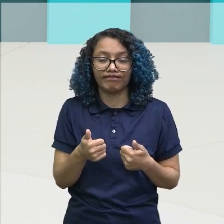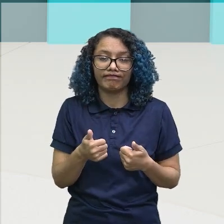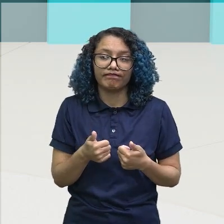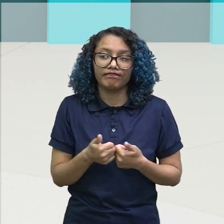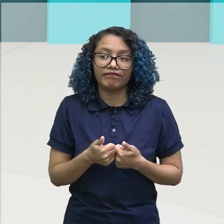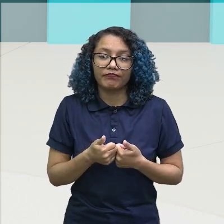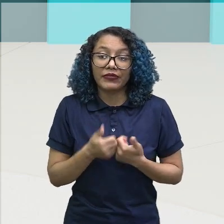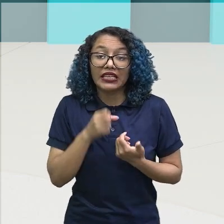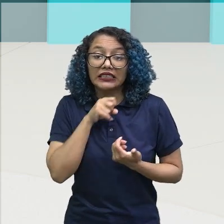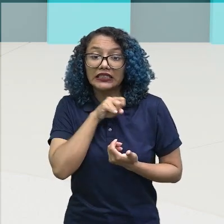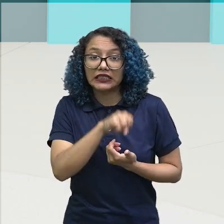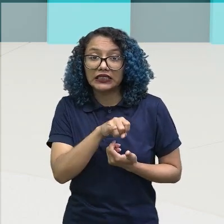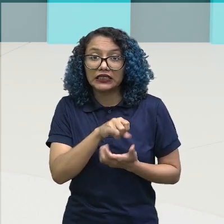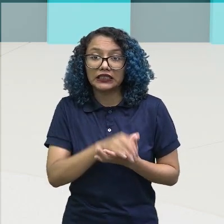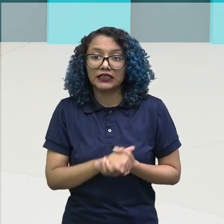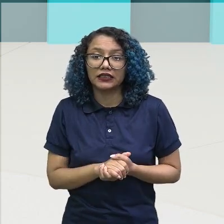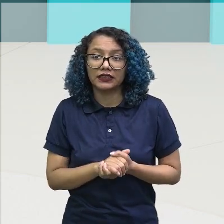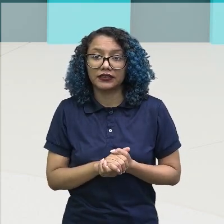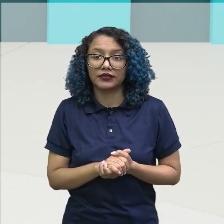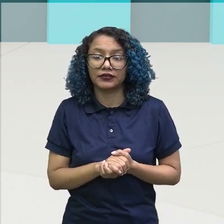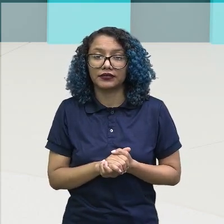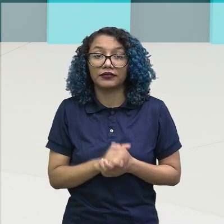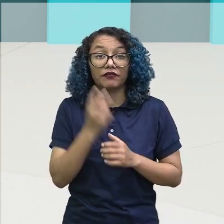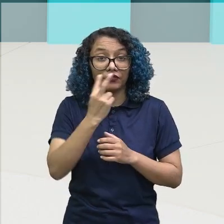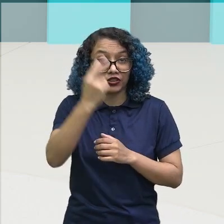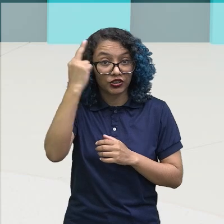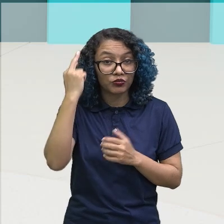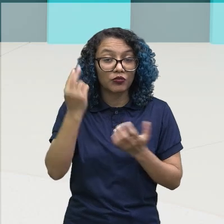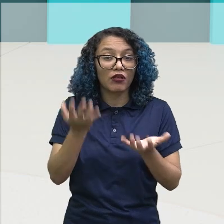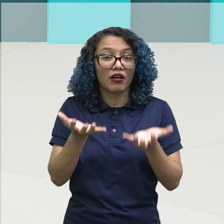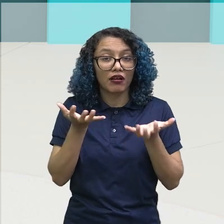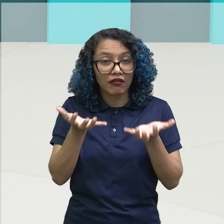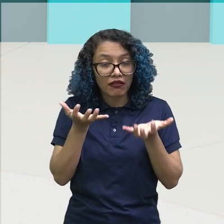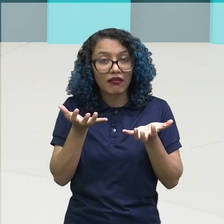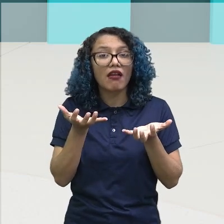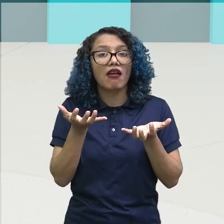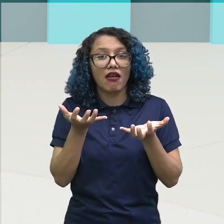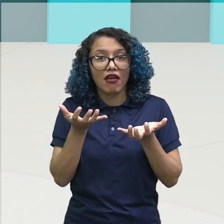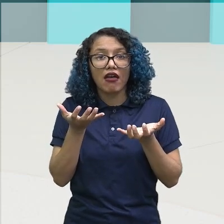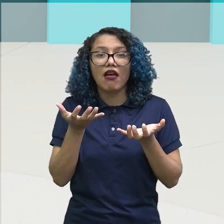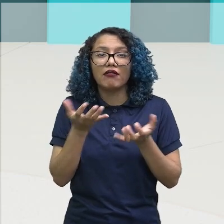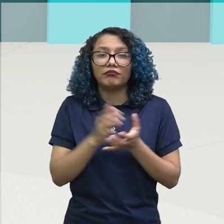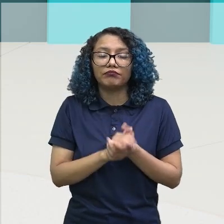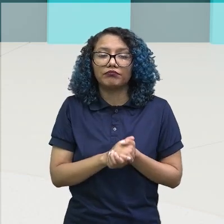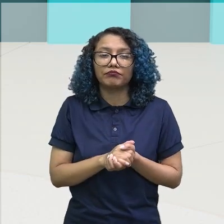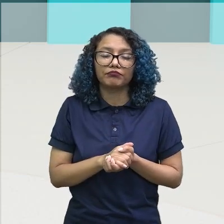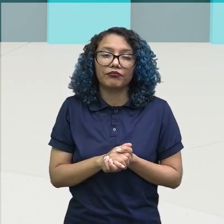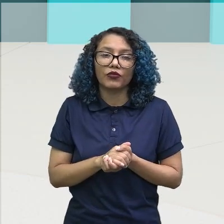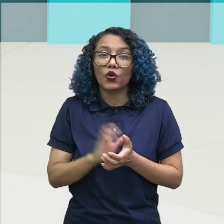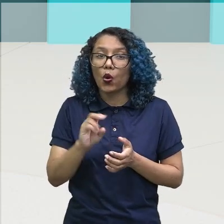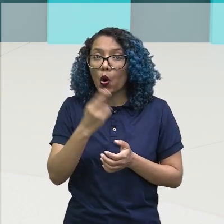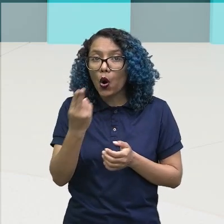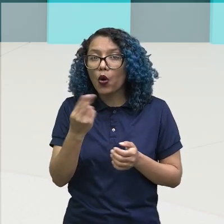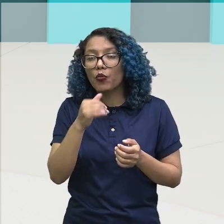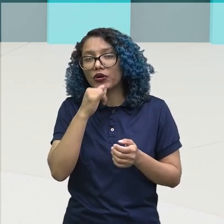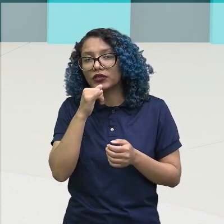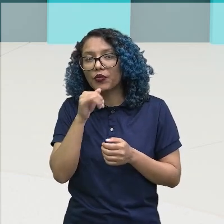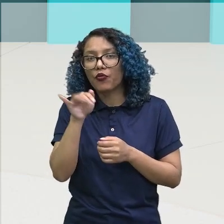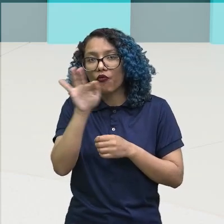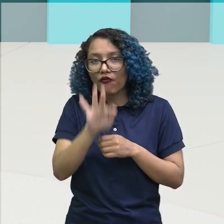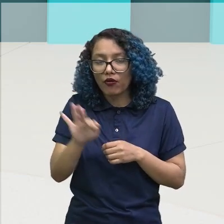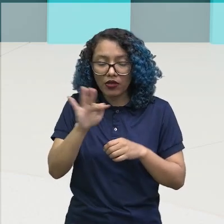se você pretende fazer vestibular, se você pretende cursar, adentrar um ensino superior,